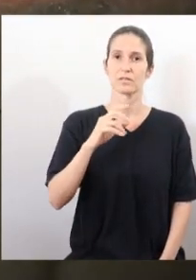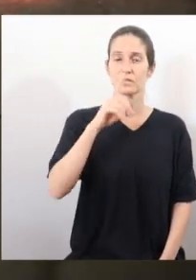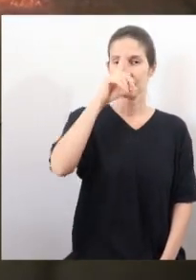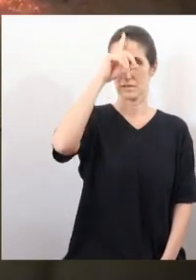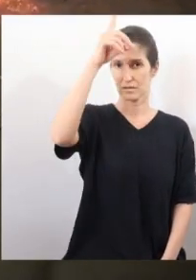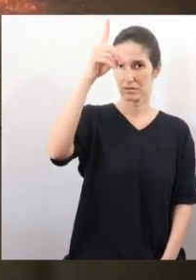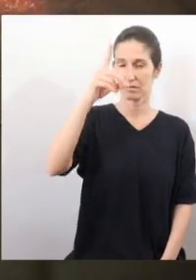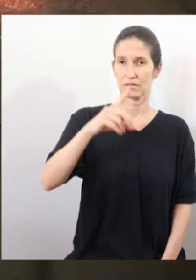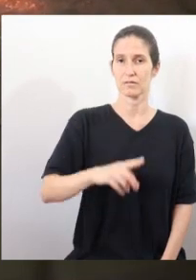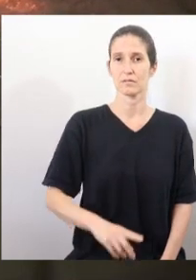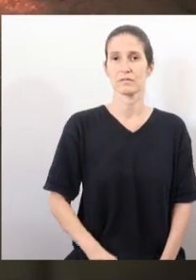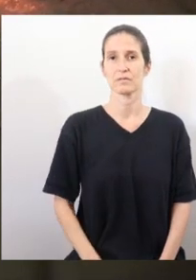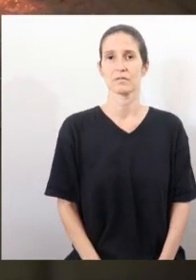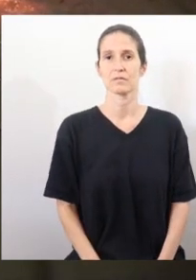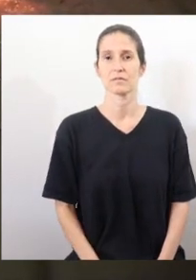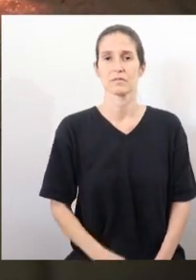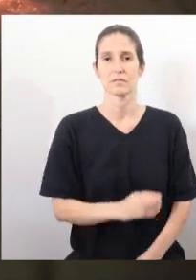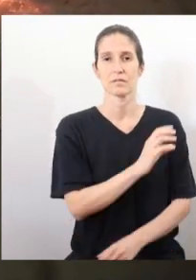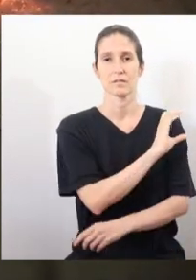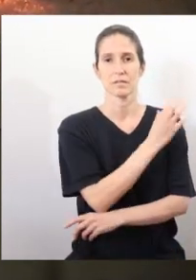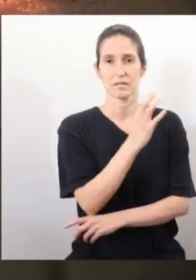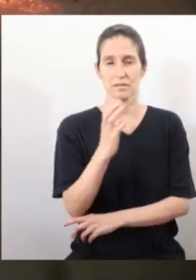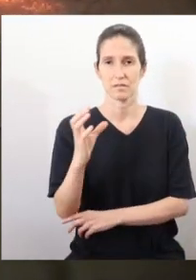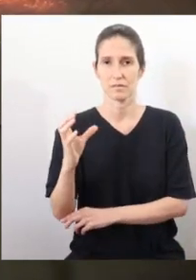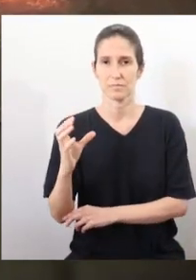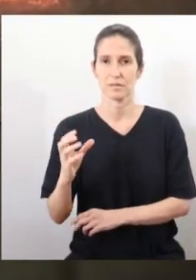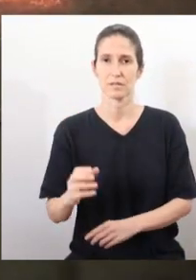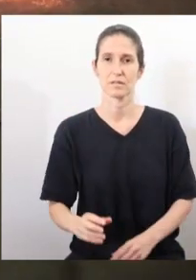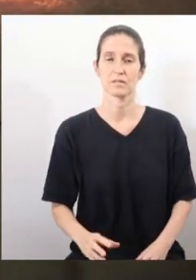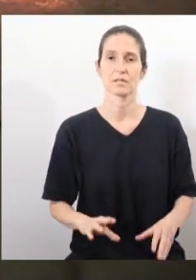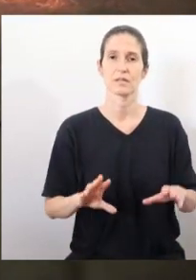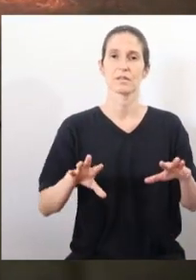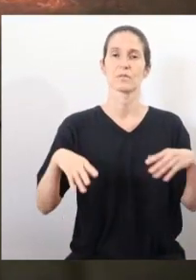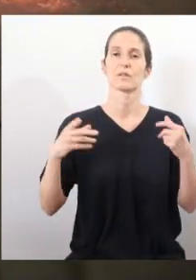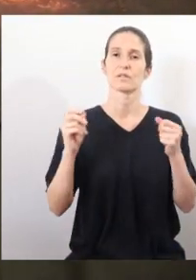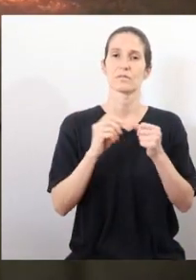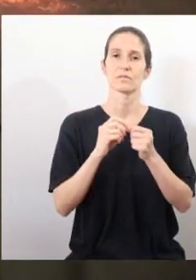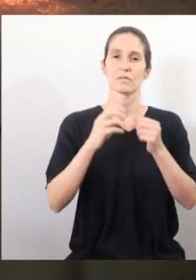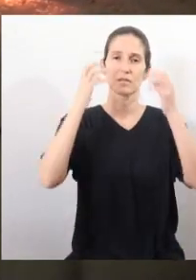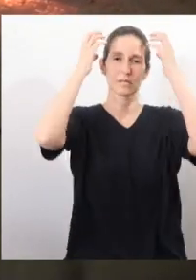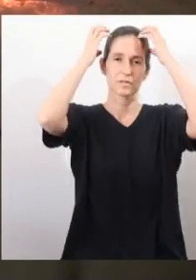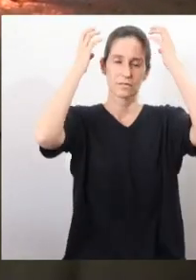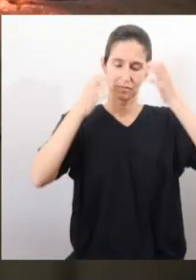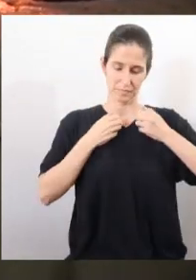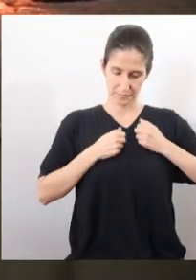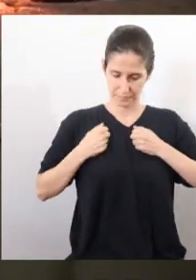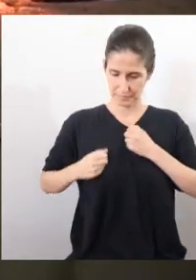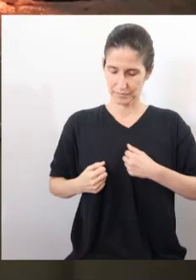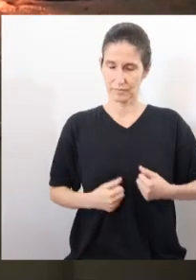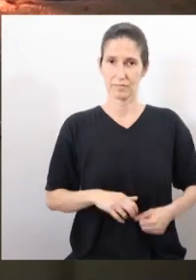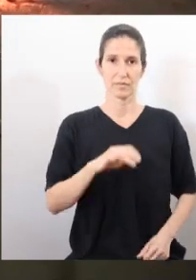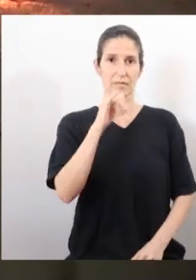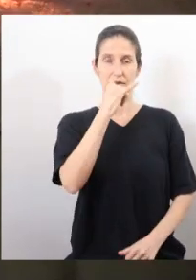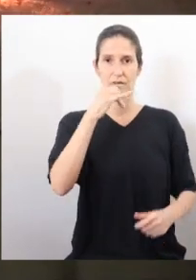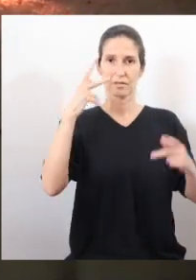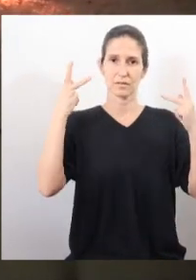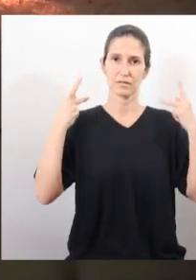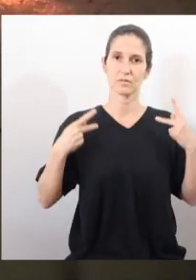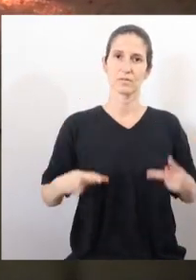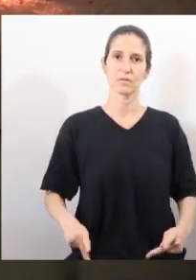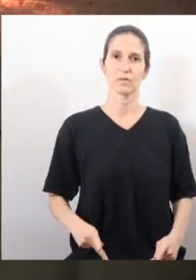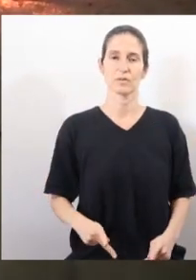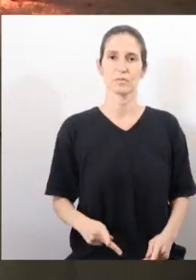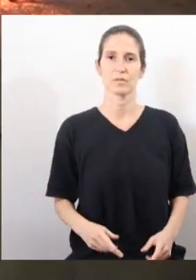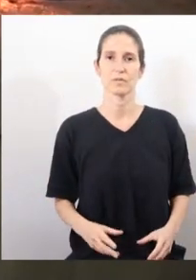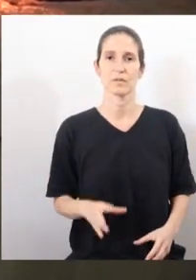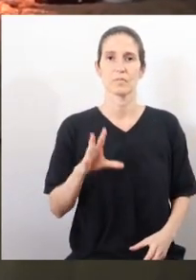Terra. Então, estas plantas, mesmo quando a gente faz um banho energético,